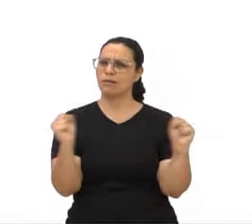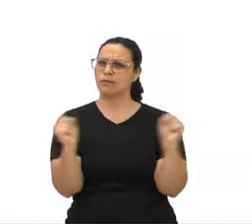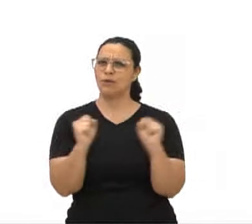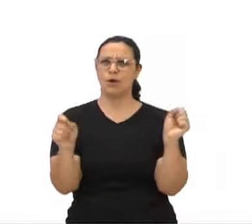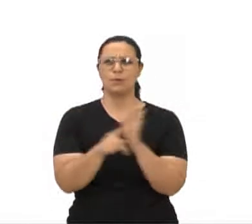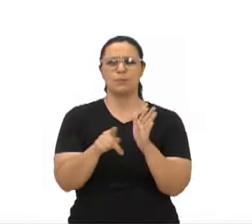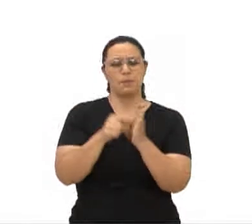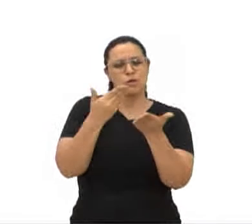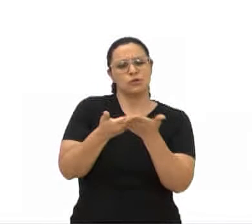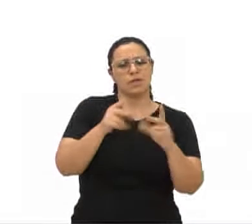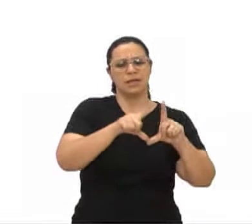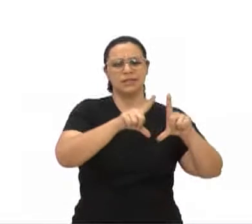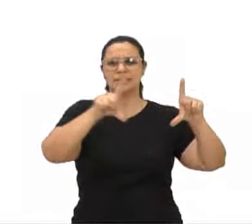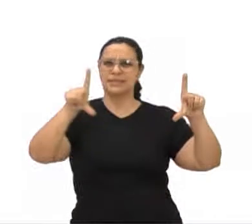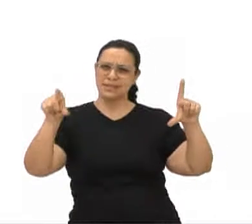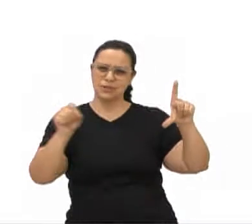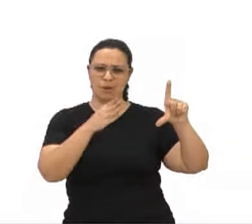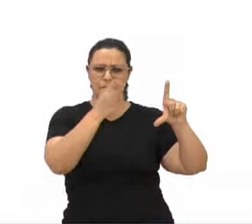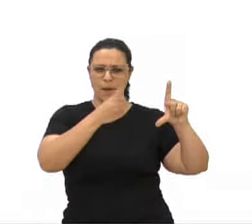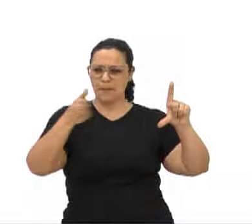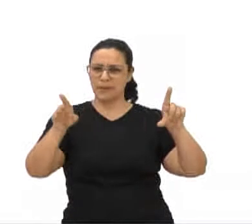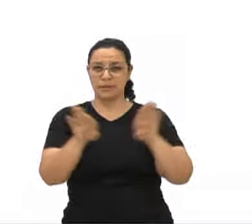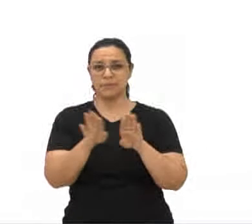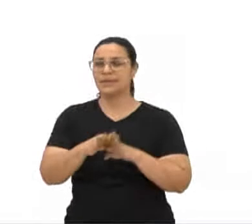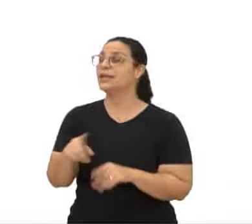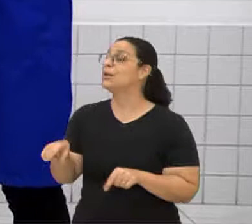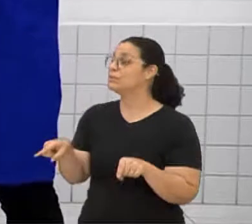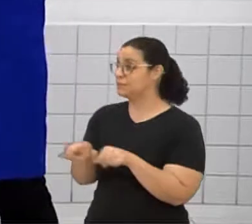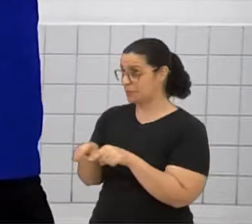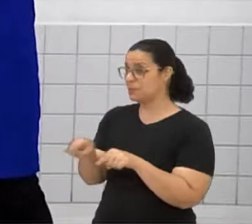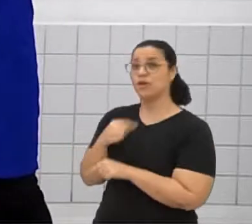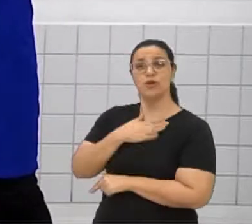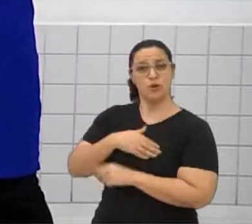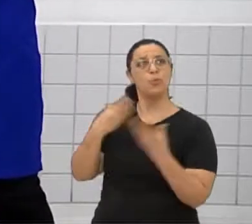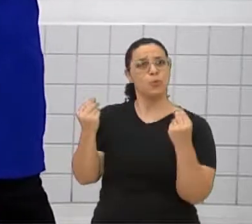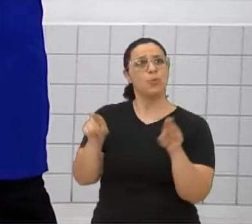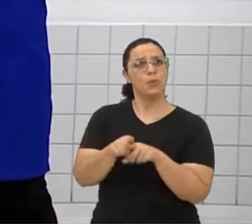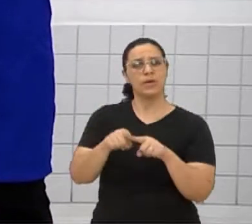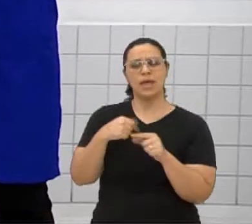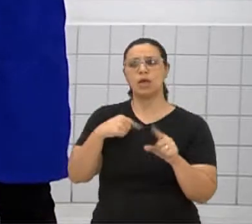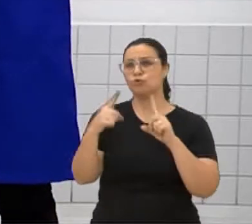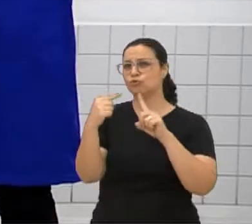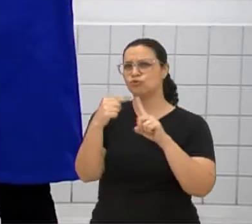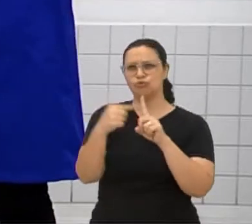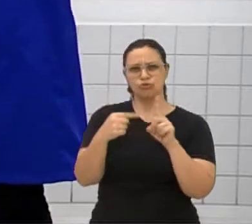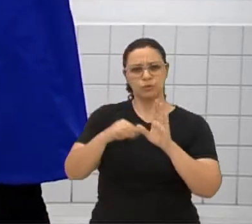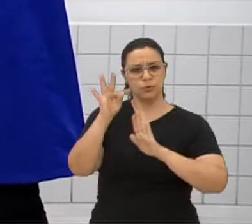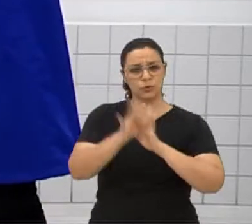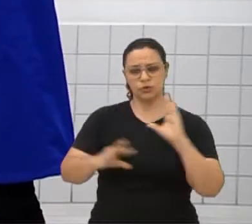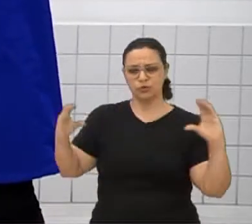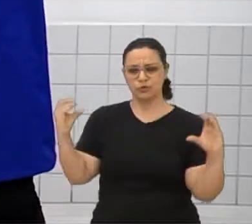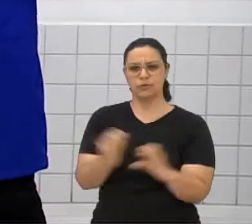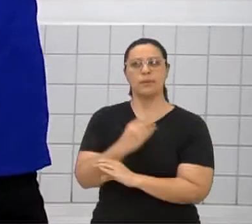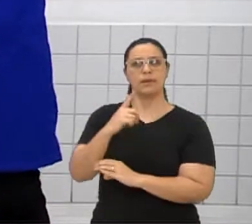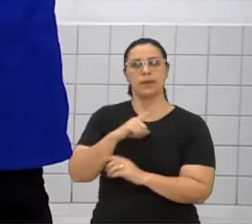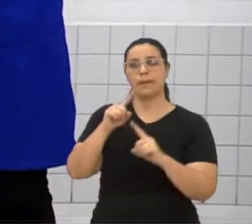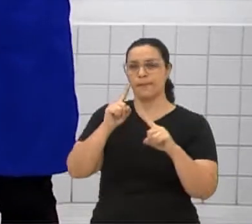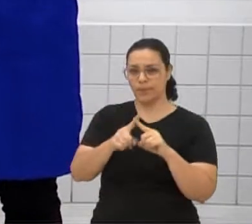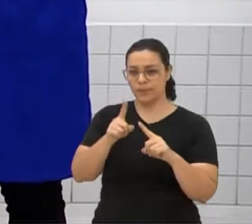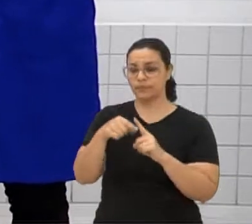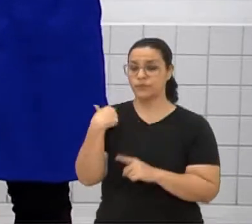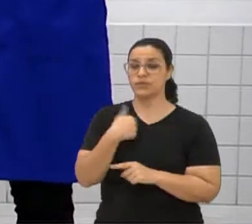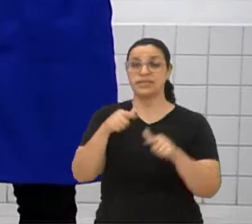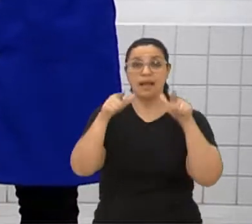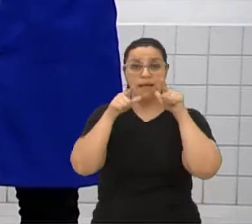trabalhar com come Street e você deixa cargo eu também eu também gosto muito porque é um tipo de texto muito completo de sítio porque